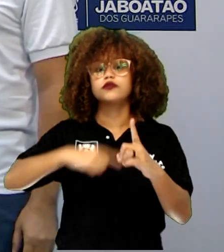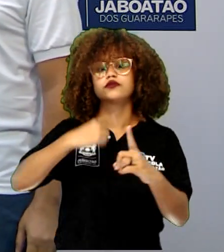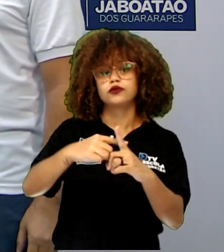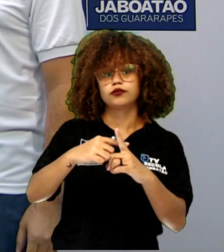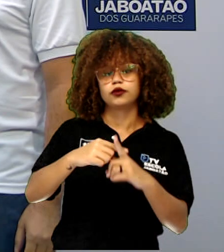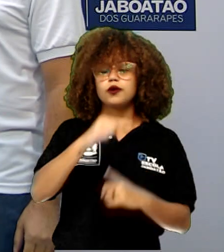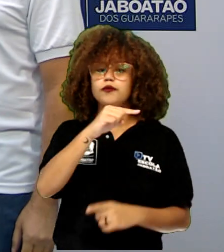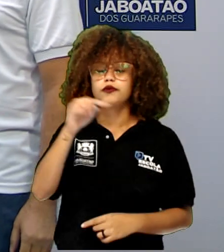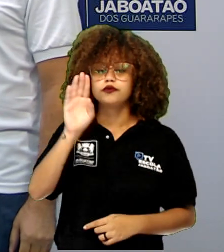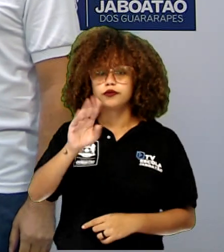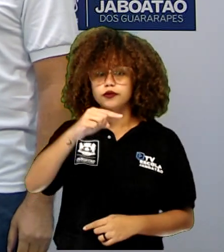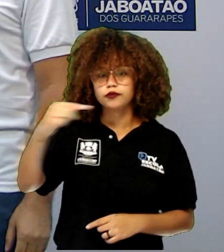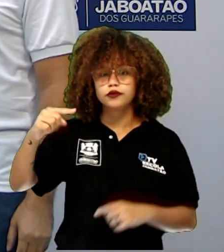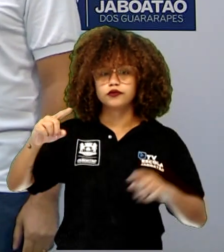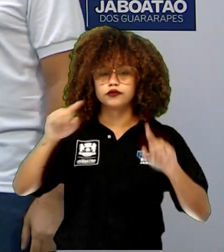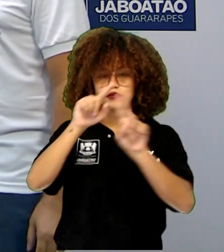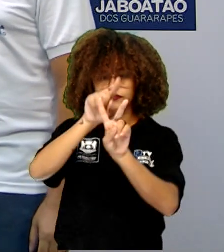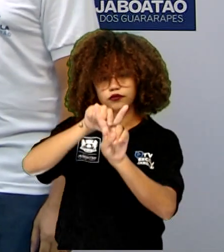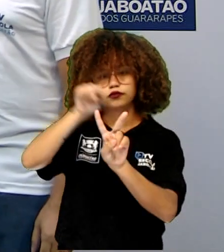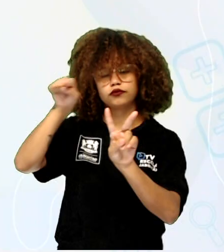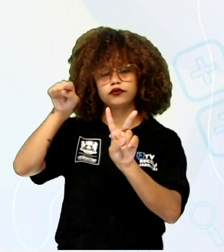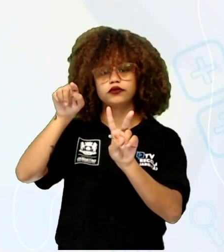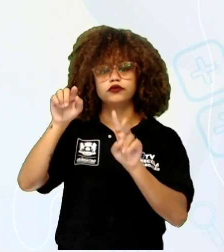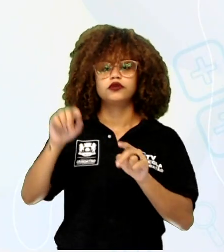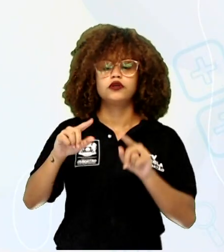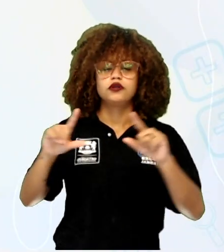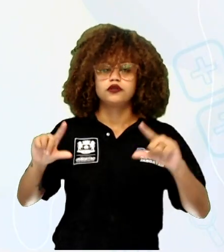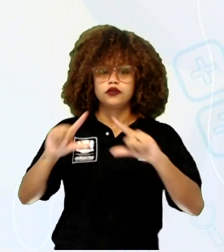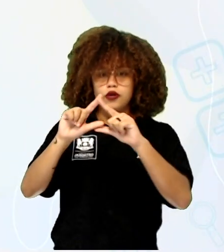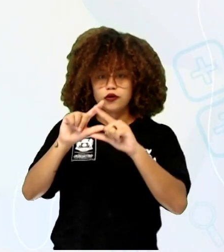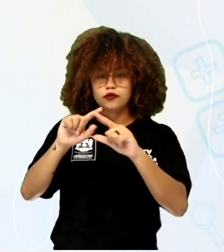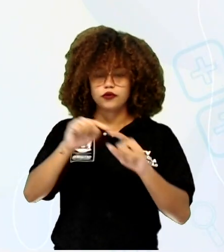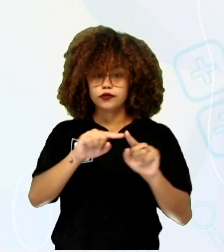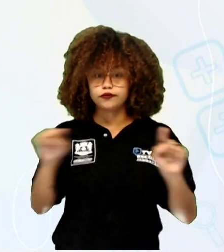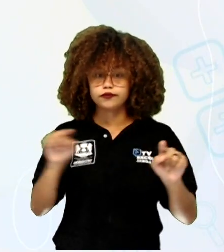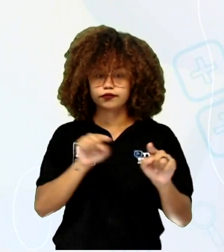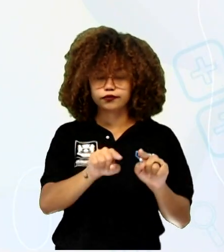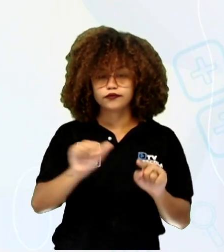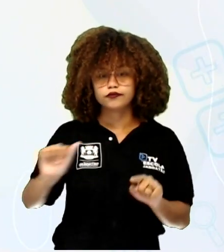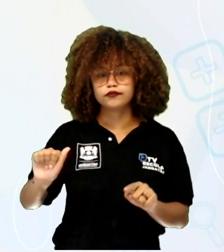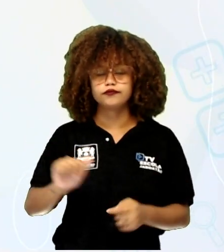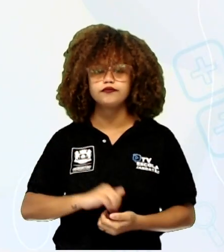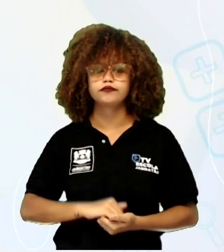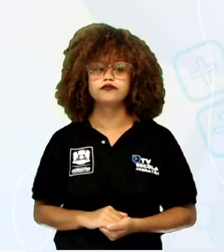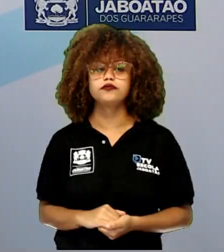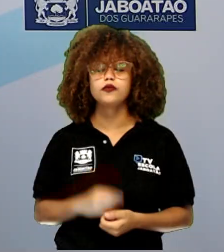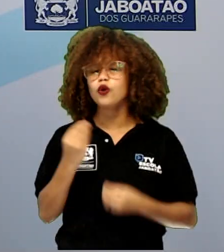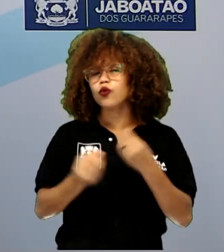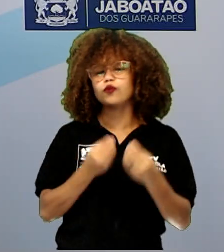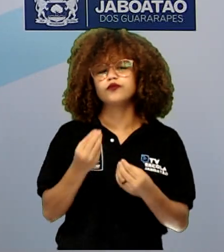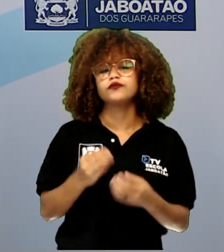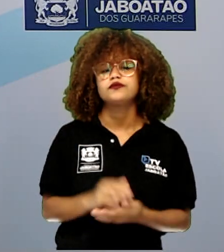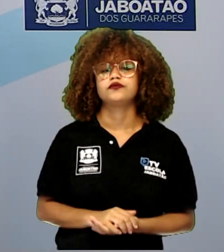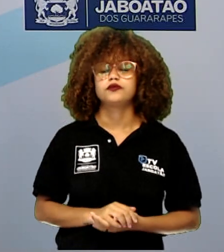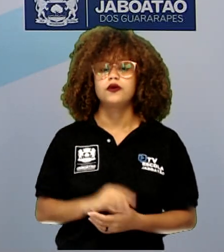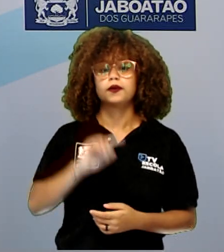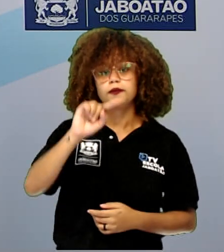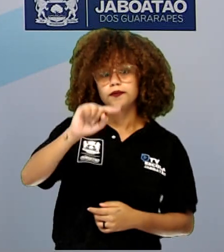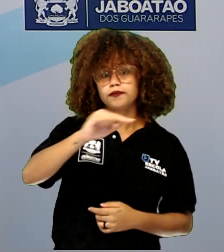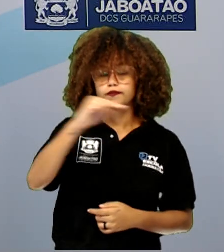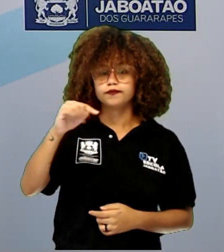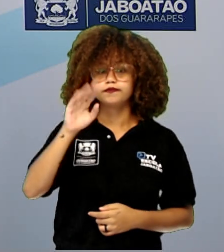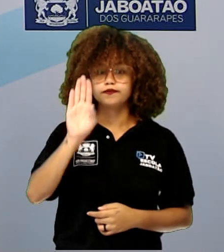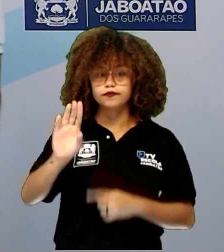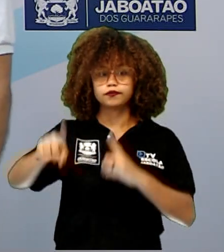menos bem menos aí Se der eu passo é e como é que fica aí esse professor fica assim ó menos bem mais raiz de